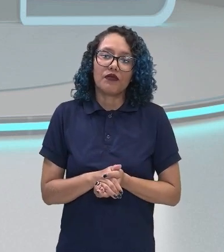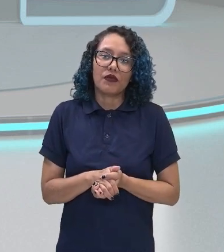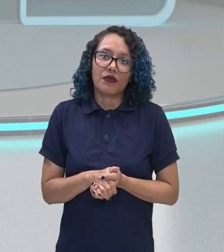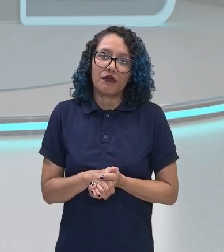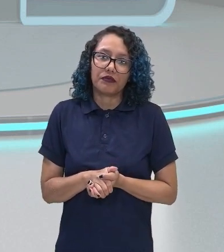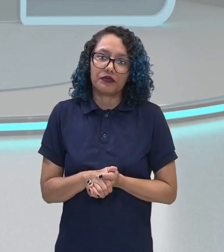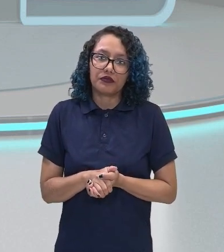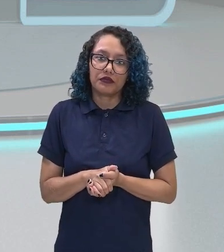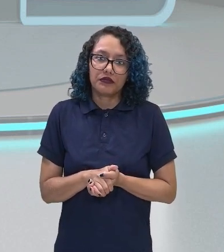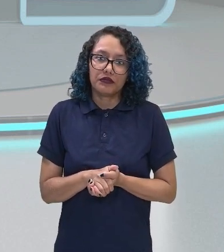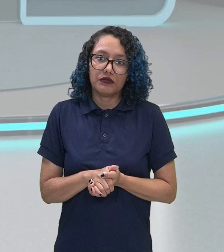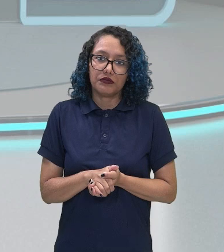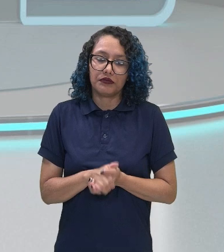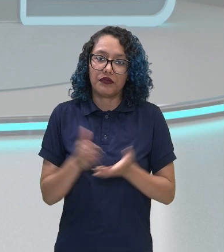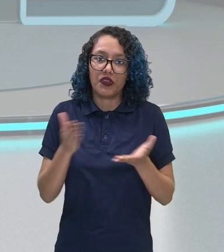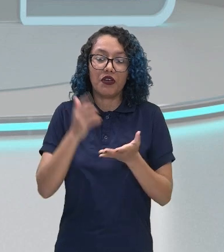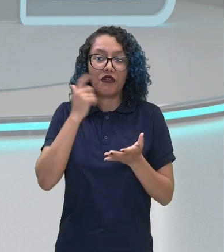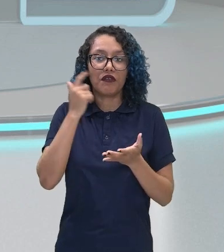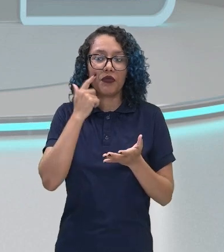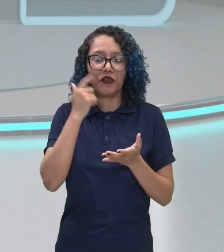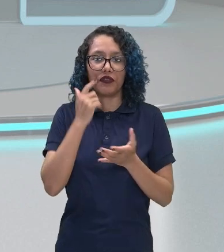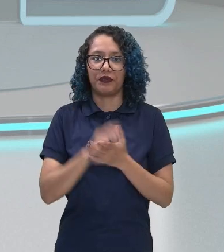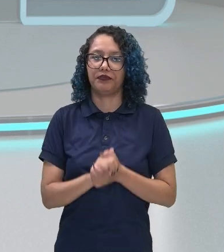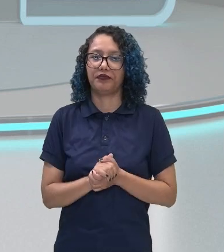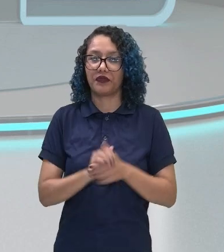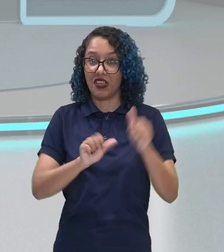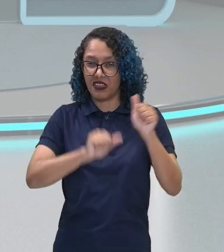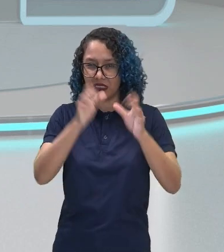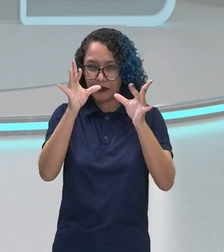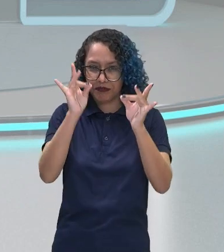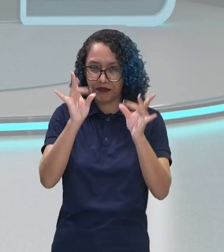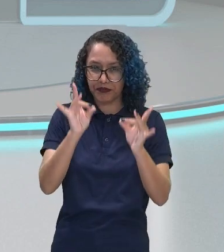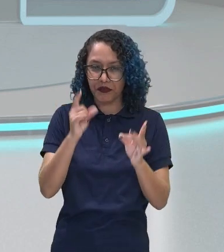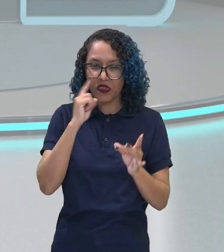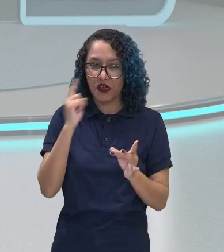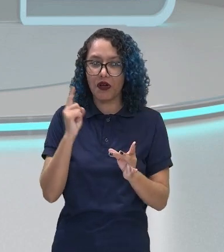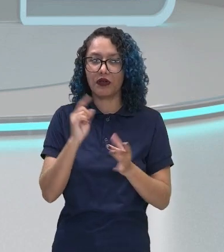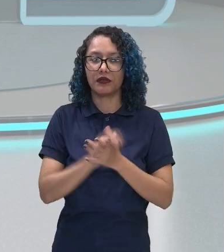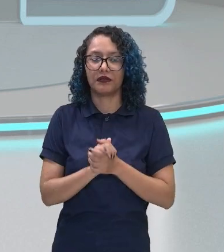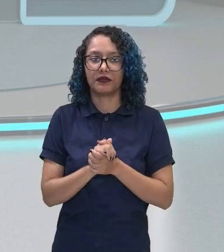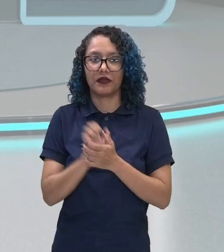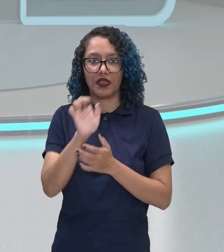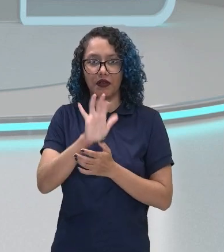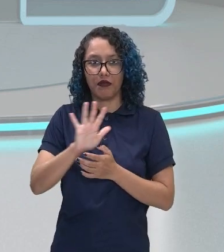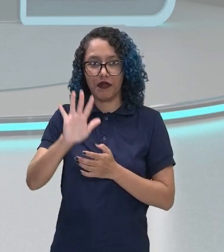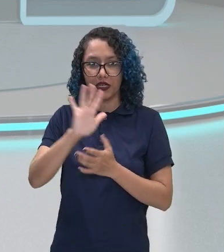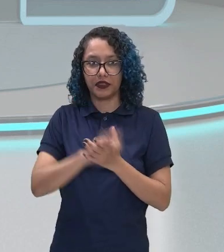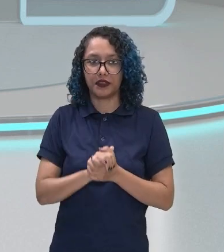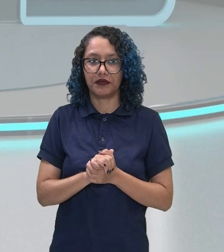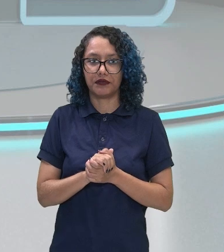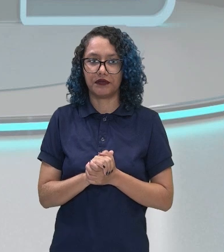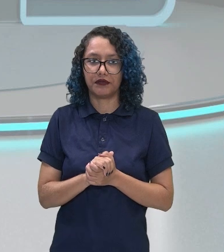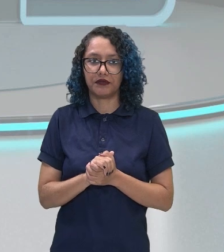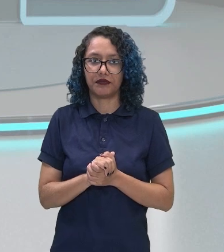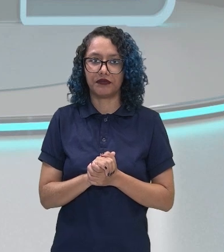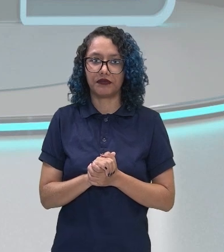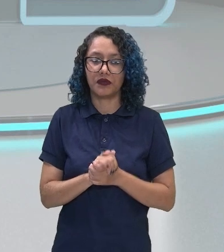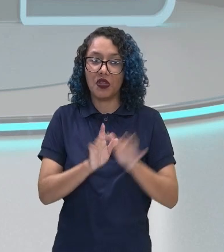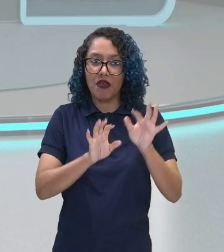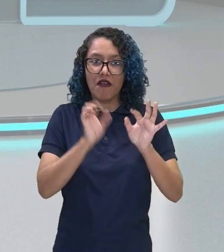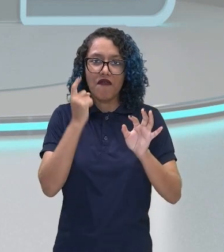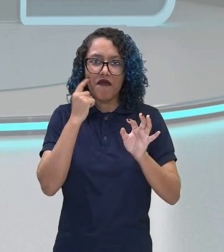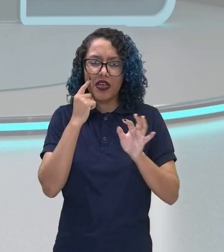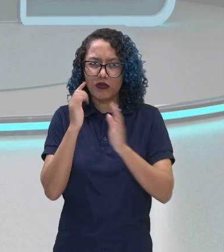e ver isso detalhadamente. Olha essas imagens. Tirando os pedaços da fórmula de Fibonacci,